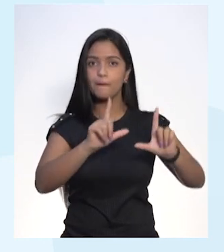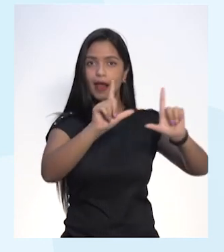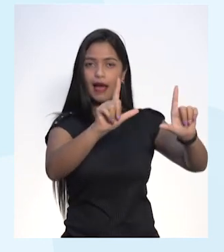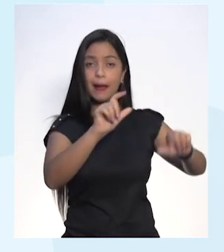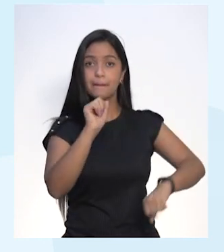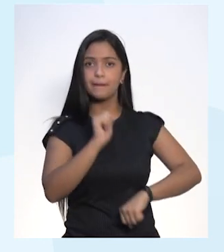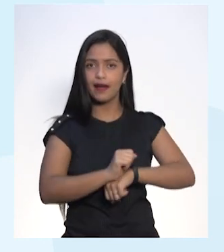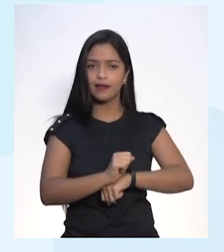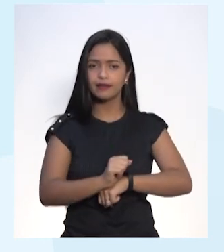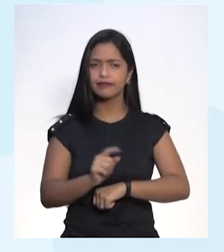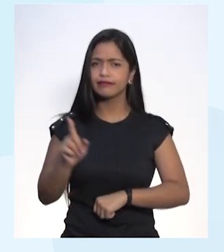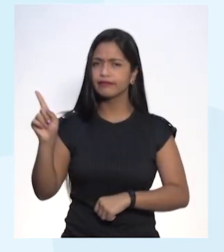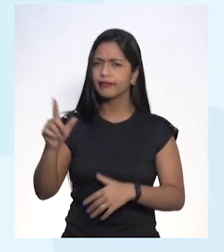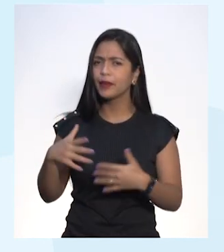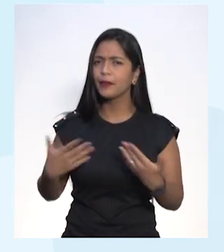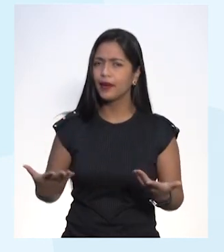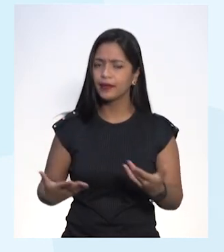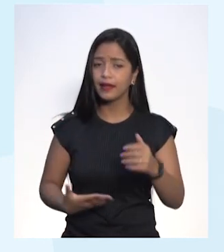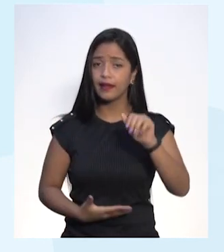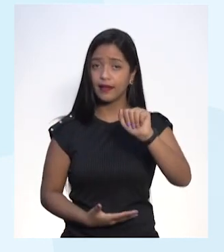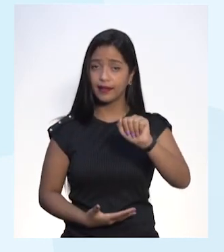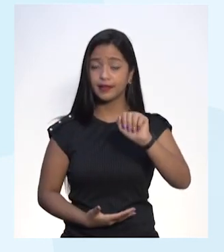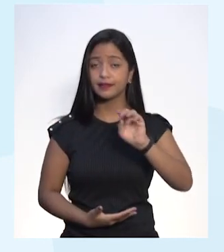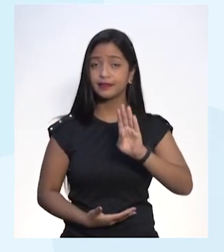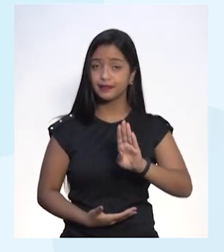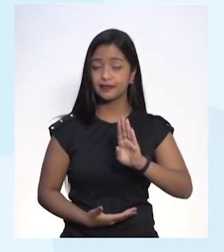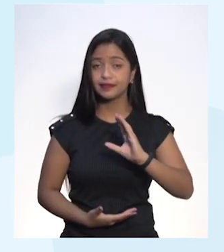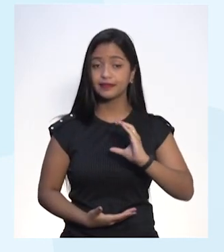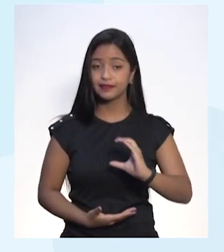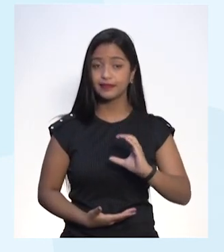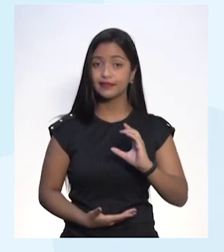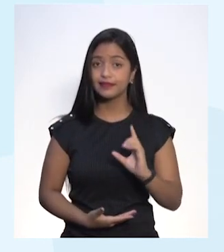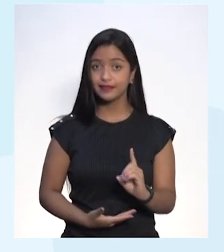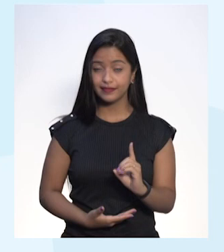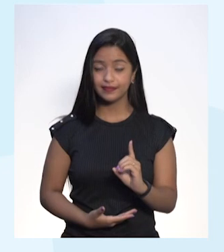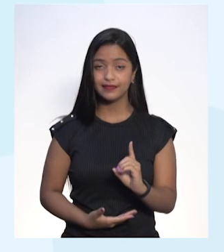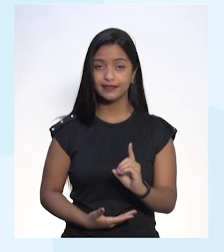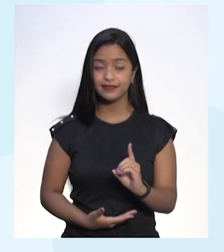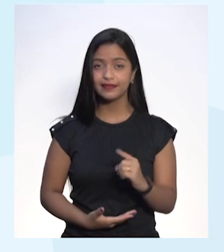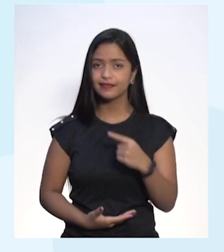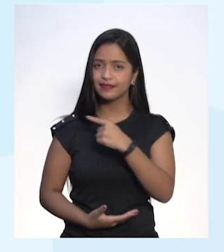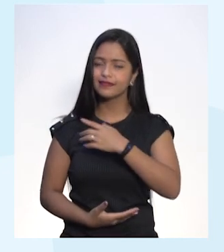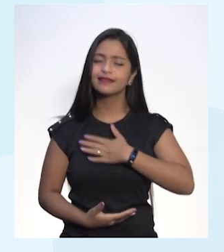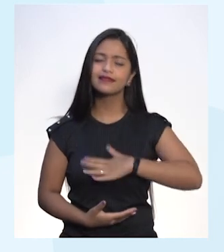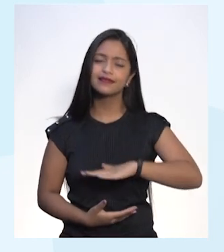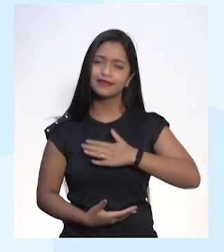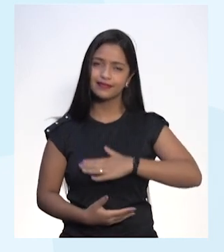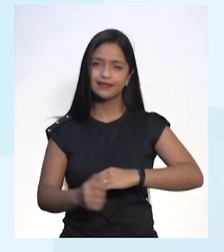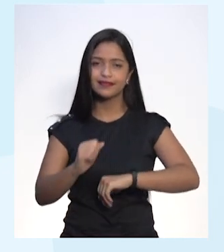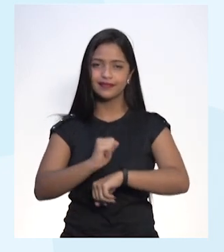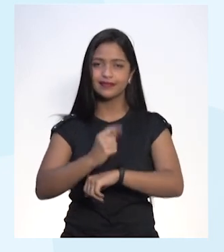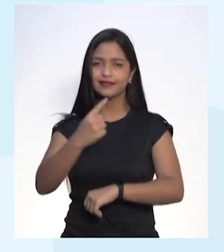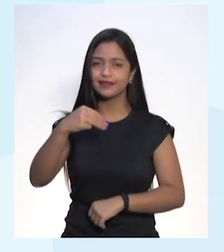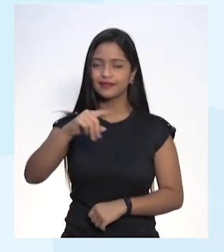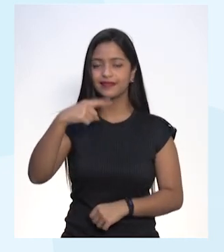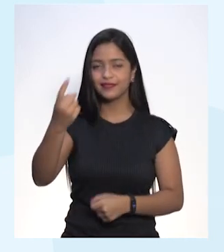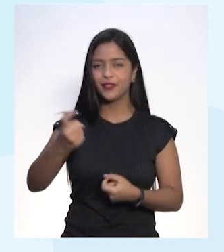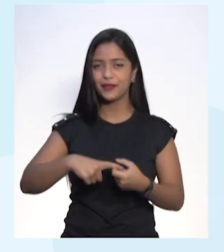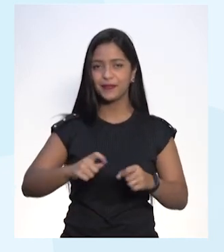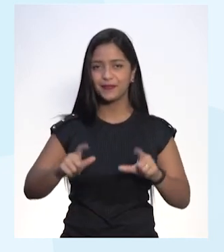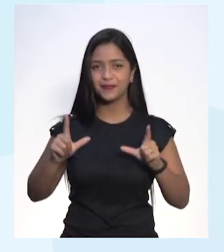questão é letra A, letra B, letra C ou letra D. E essa está tranquila. Um minutinho e a gente já retorna.